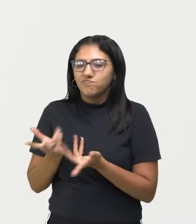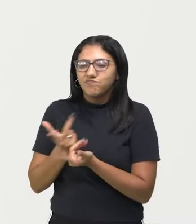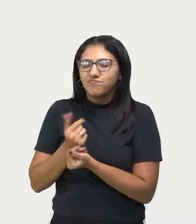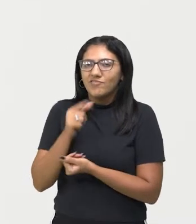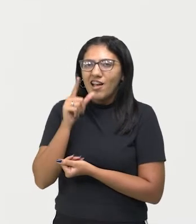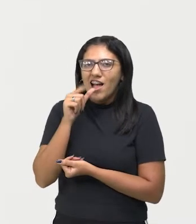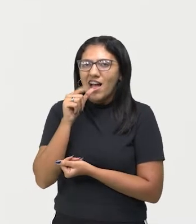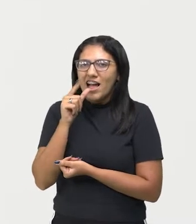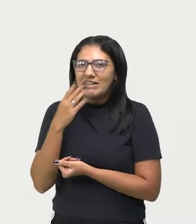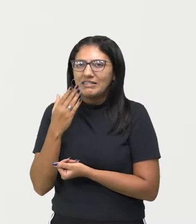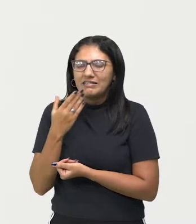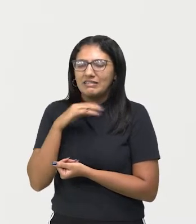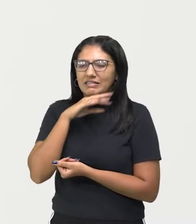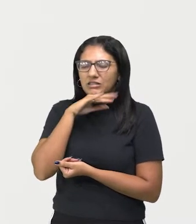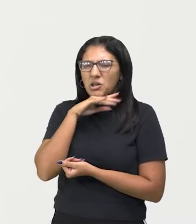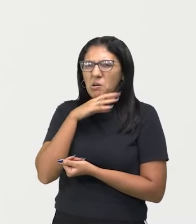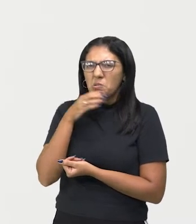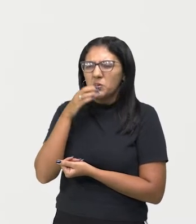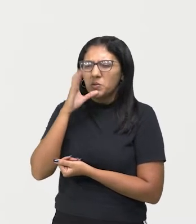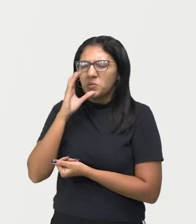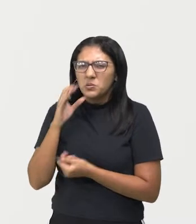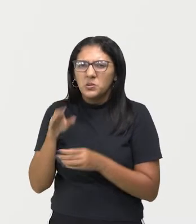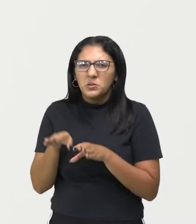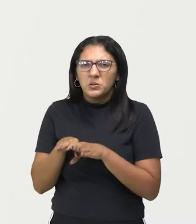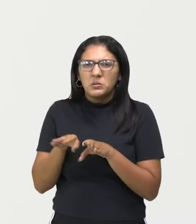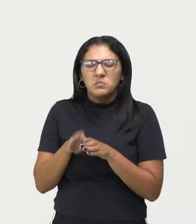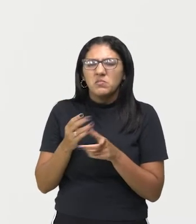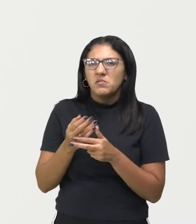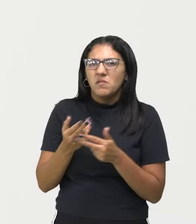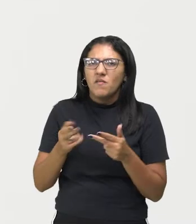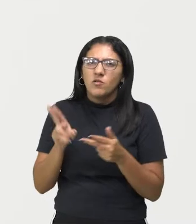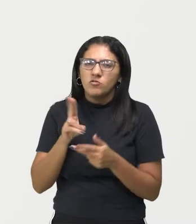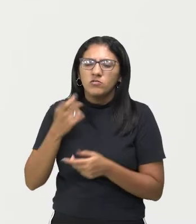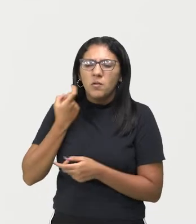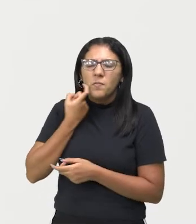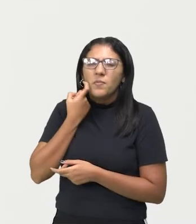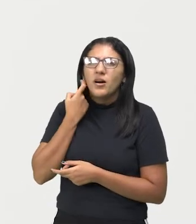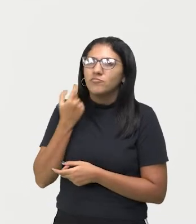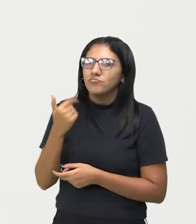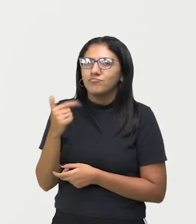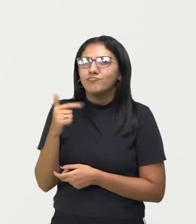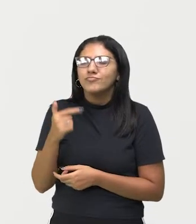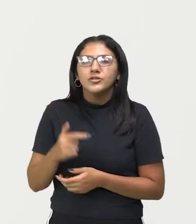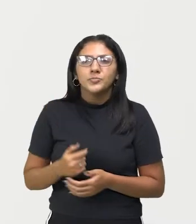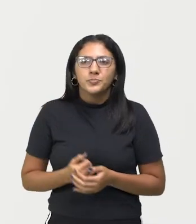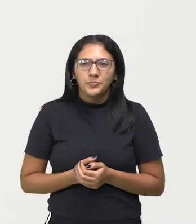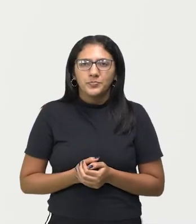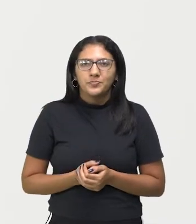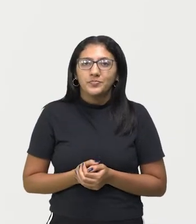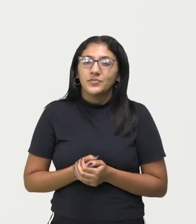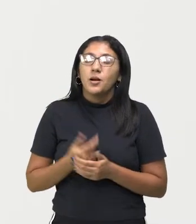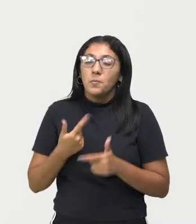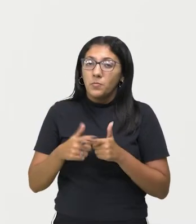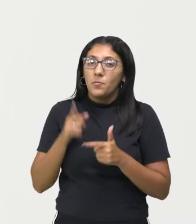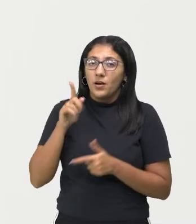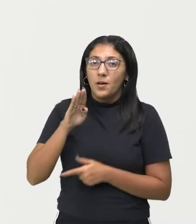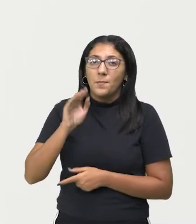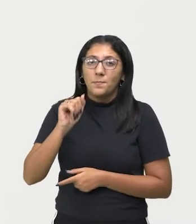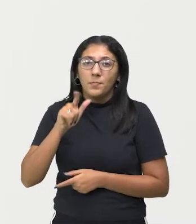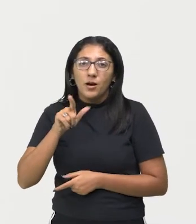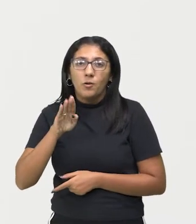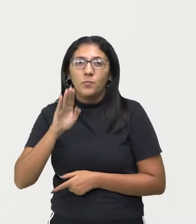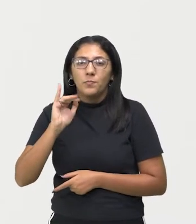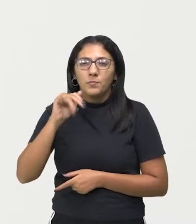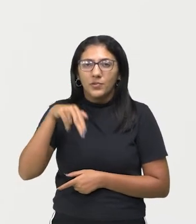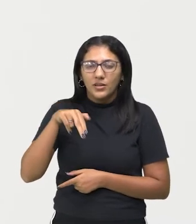água e também no consumo e na atividade da pesca. E aí é o caso de Balbina, que ela encheu